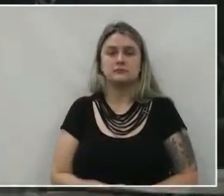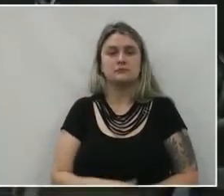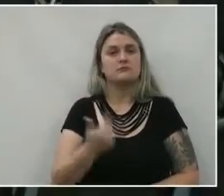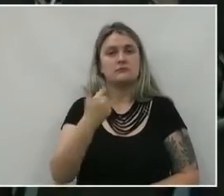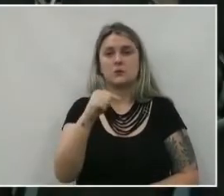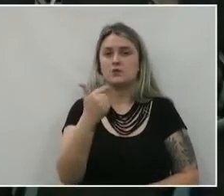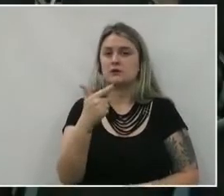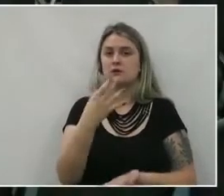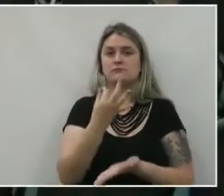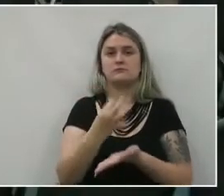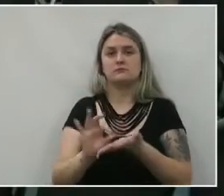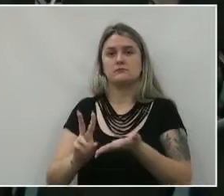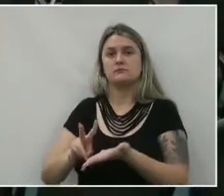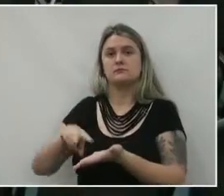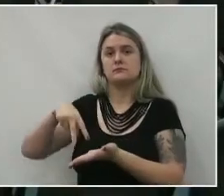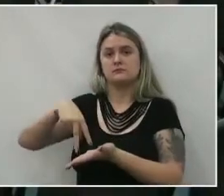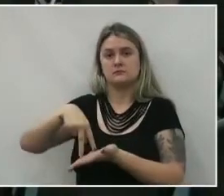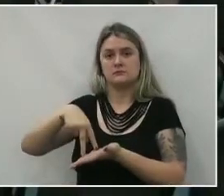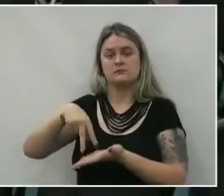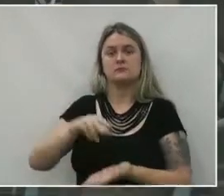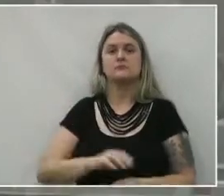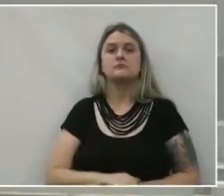Não há inscrições para a tribuna